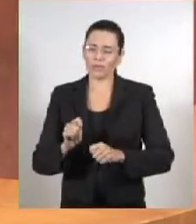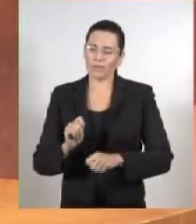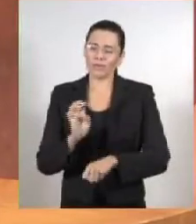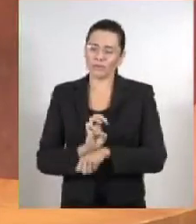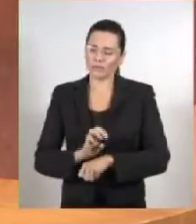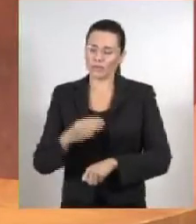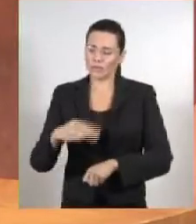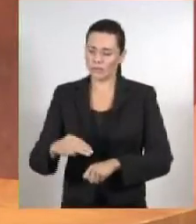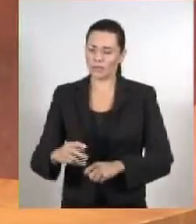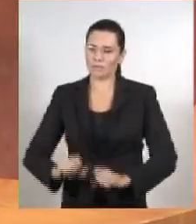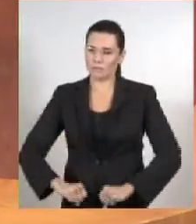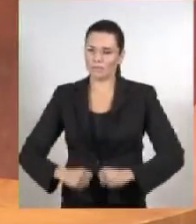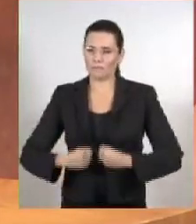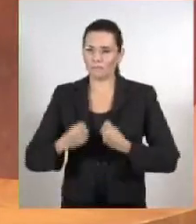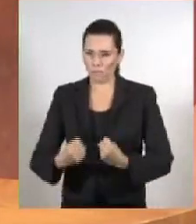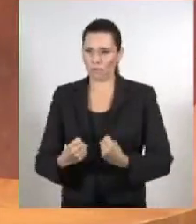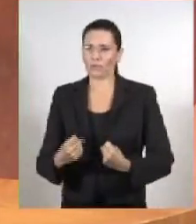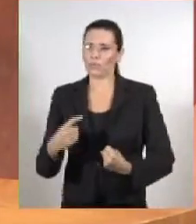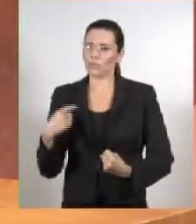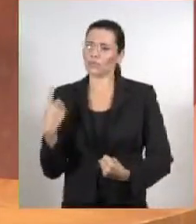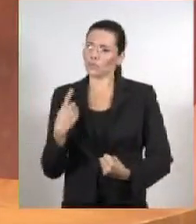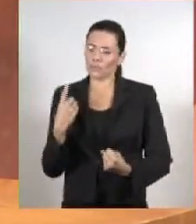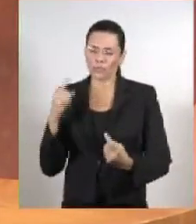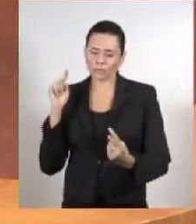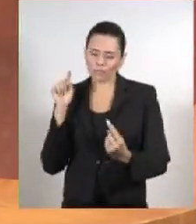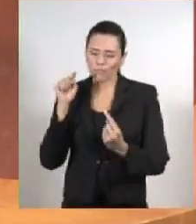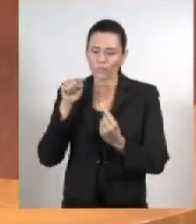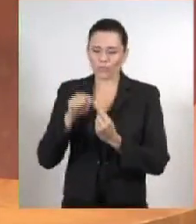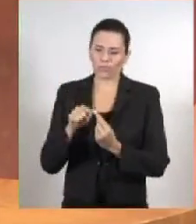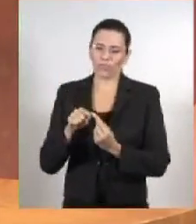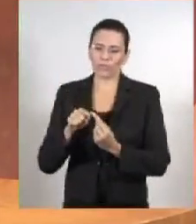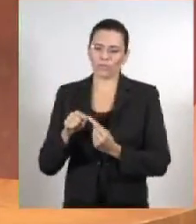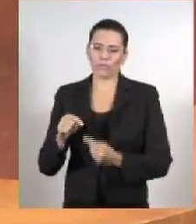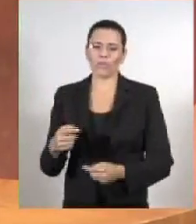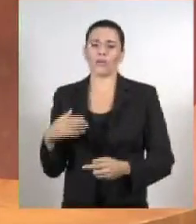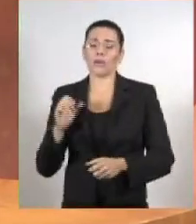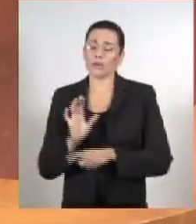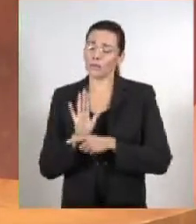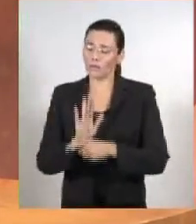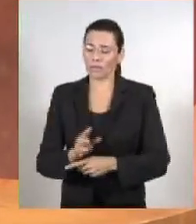que nós queremos, que é aquela que possa realmente fortalecer o trabalhador maranhense. Muito obrigado a todos.